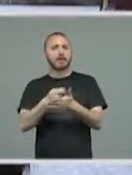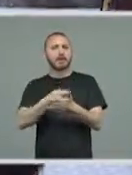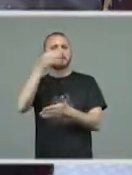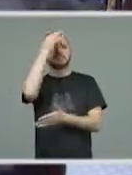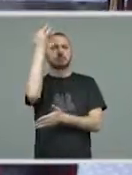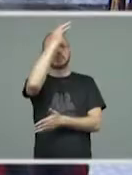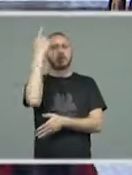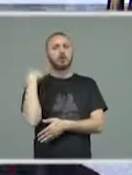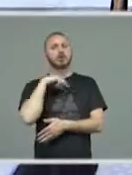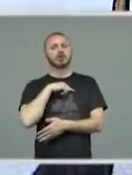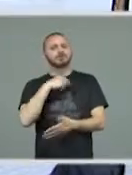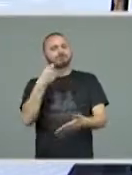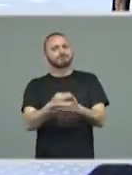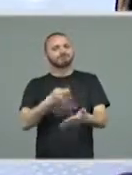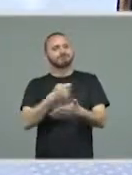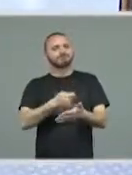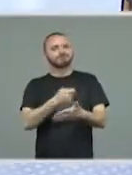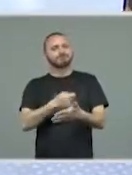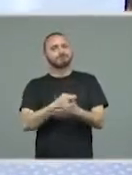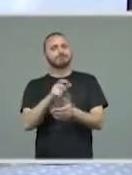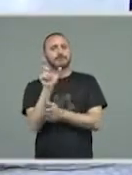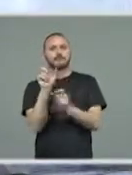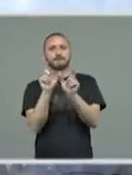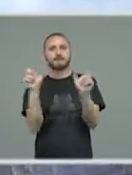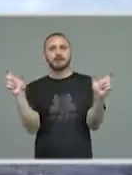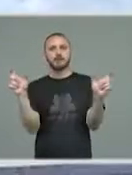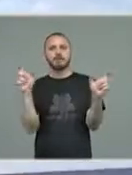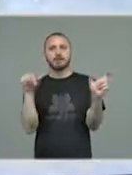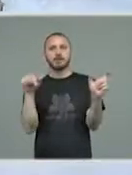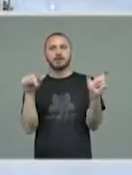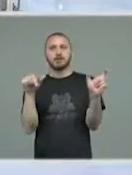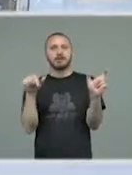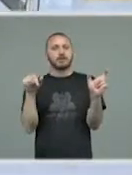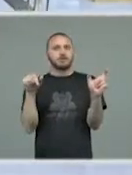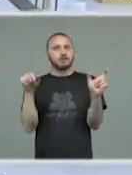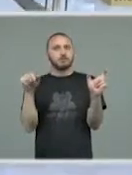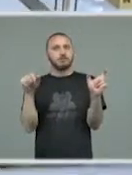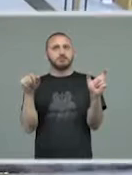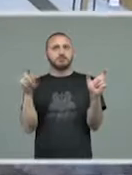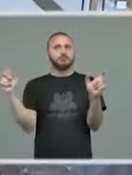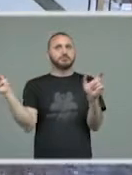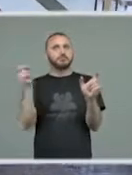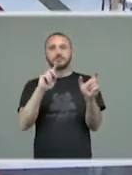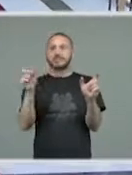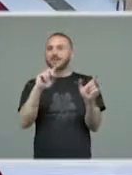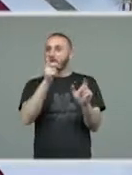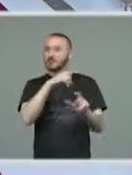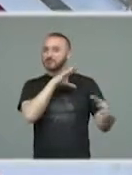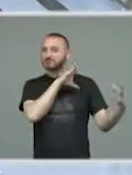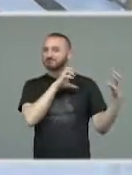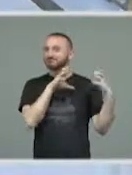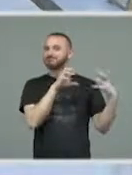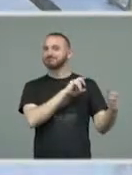nós travamos, e aquela frase que vai ficar das 24 horas: não vos mordeis.